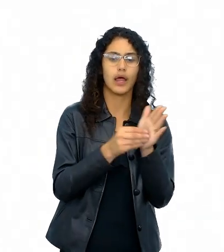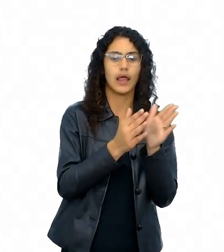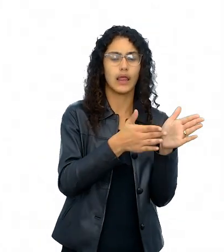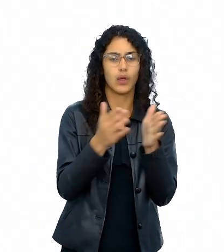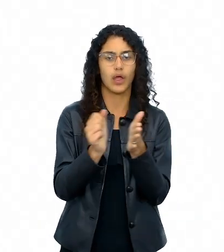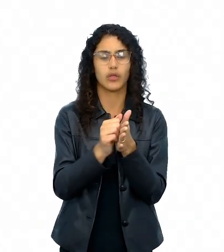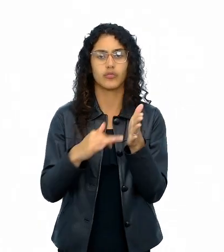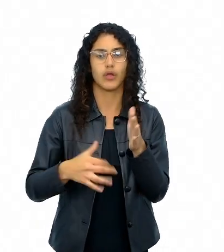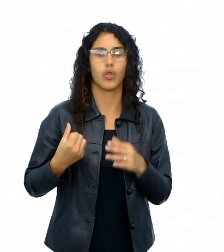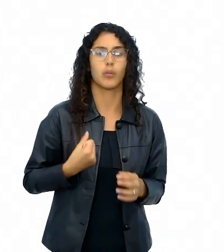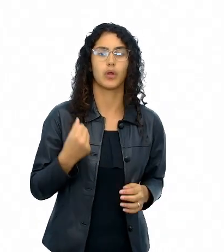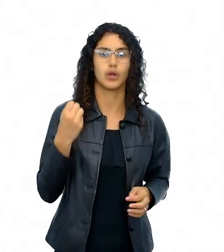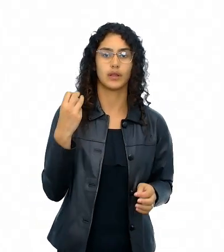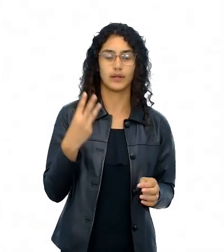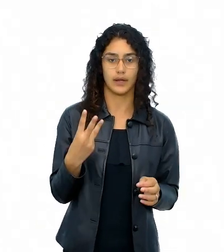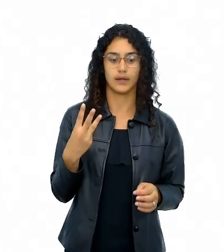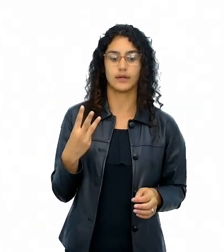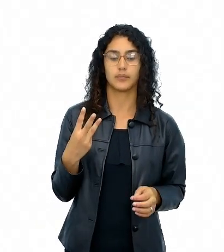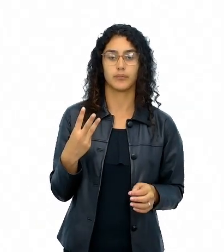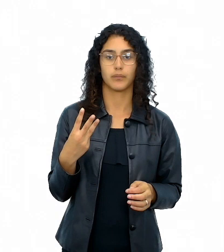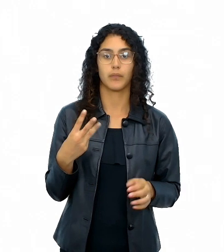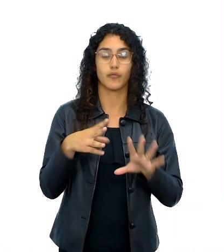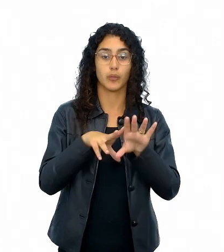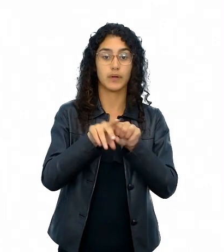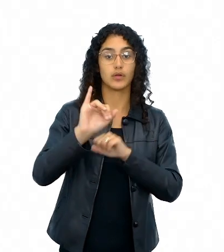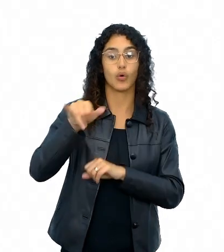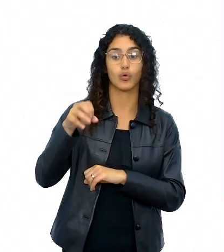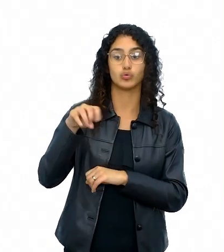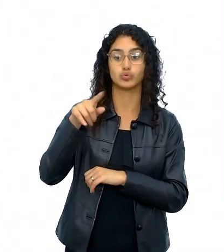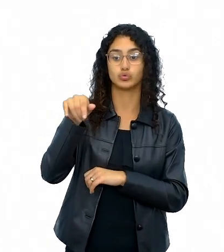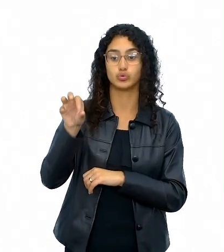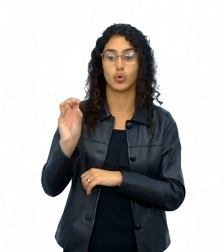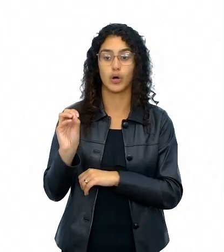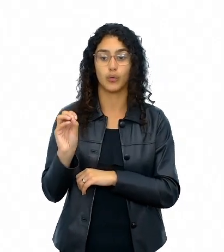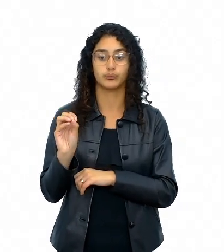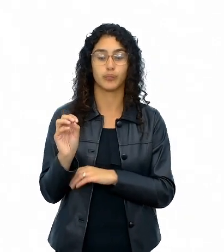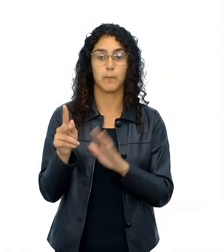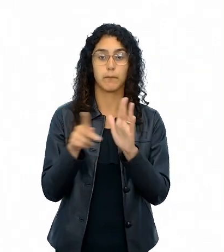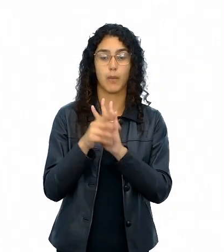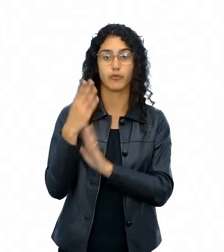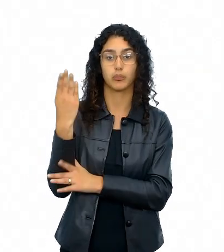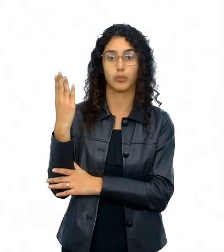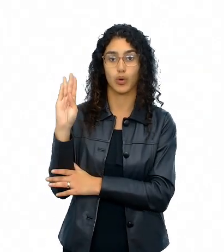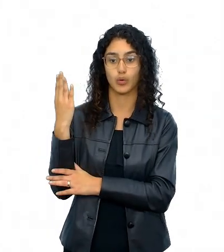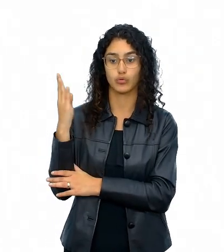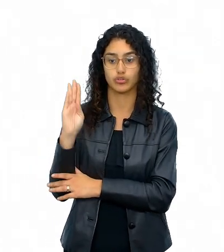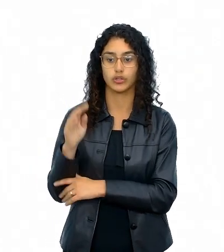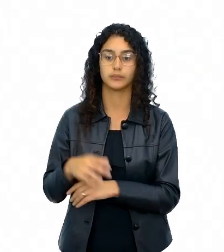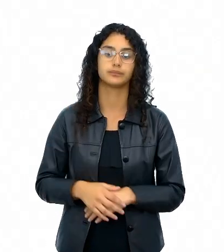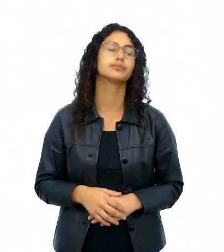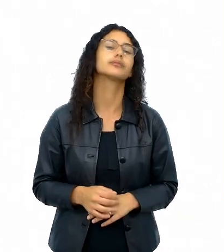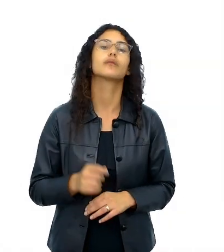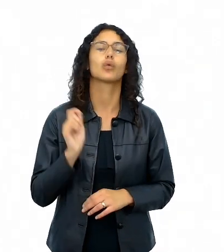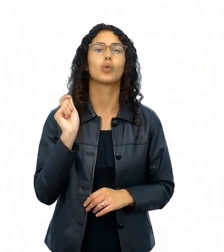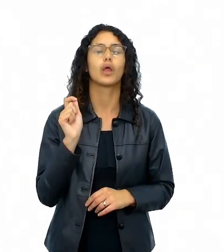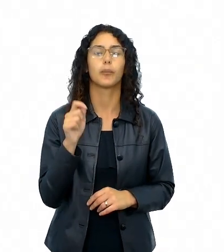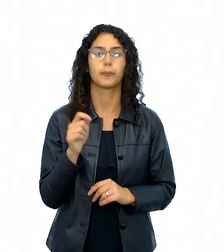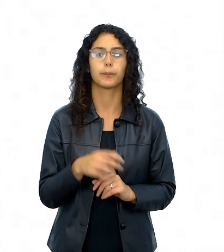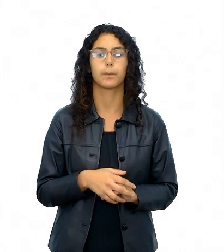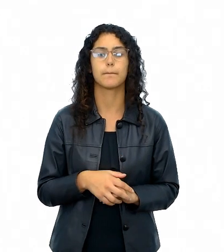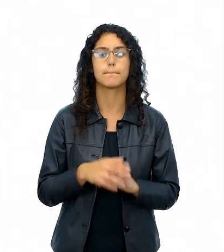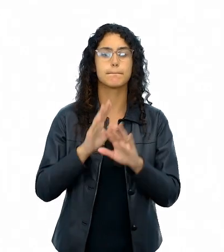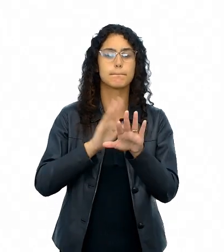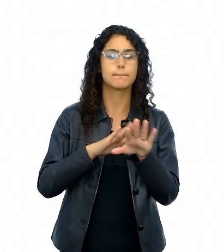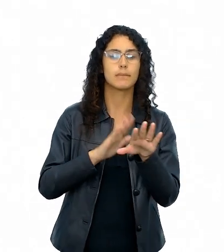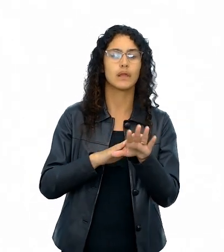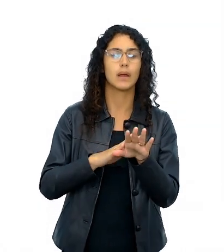de atividades 3, pelo formador João, né, o formador de biologia, que é justamente o seguinte, né? Pegar e fazer